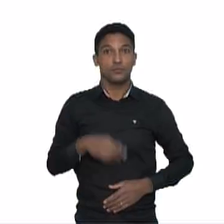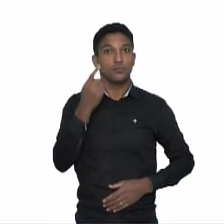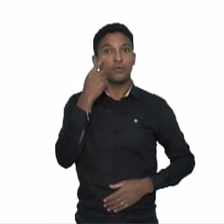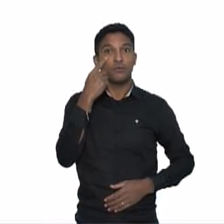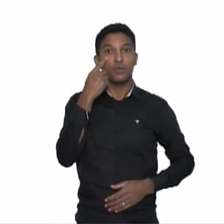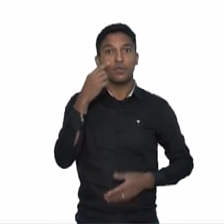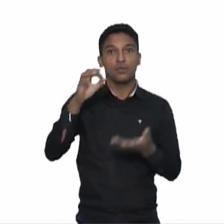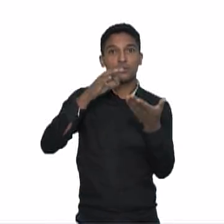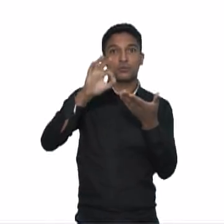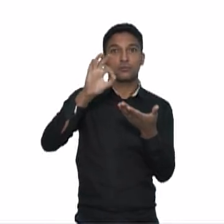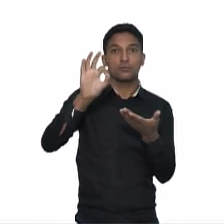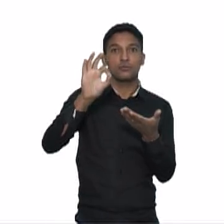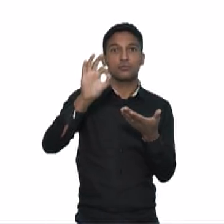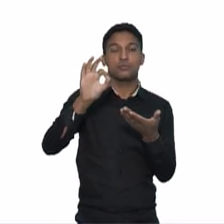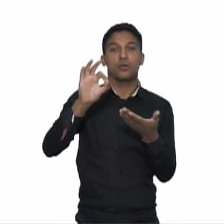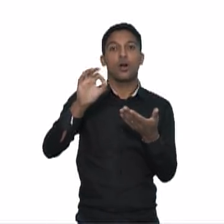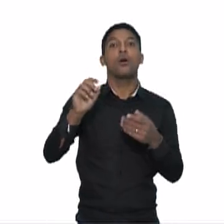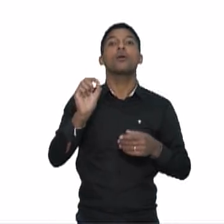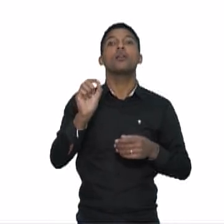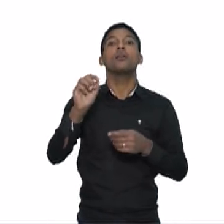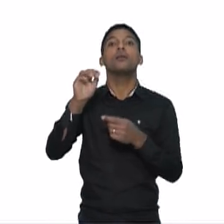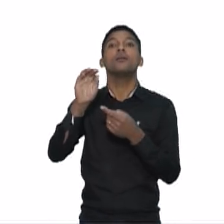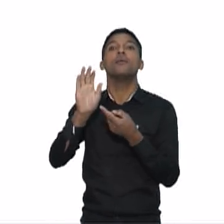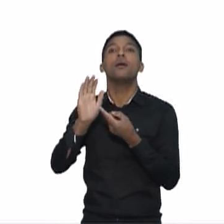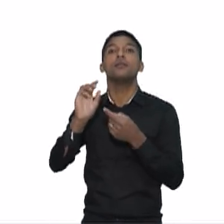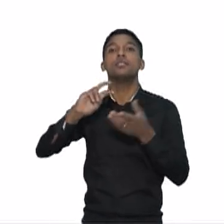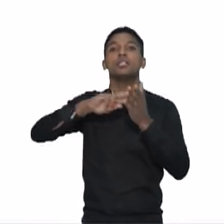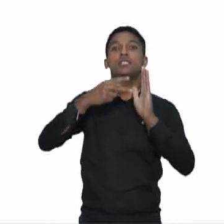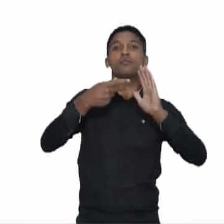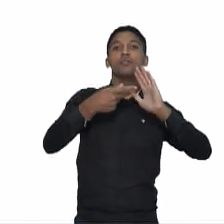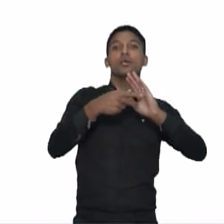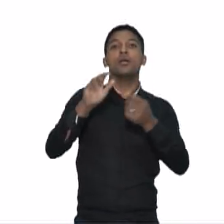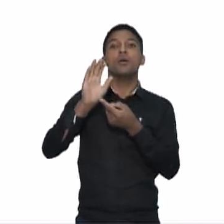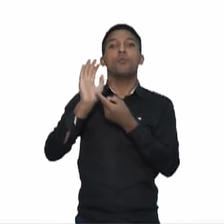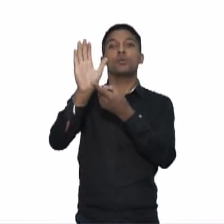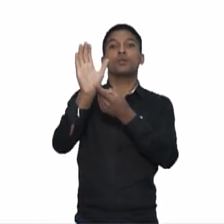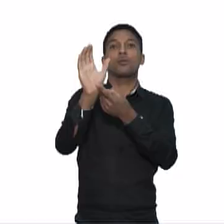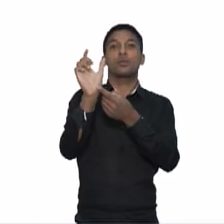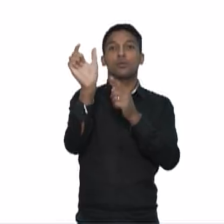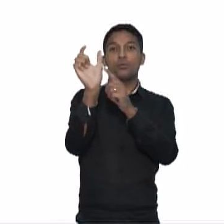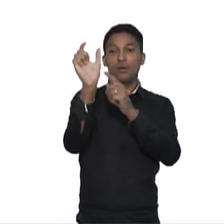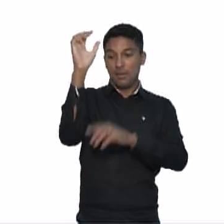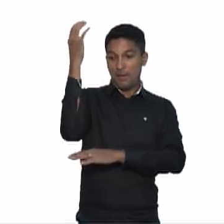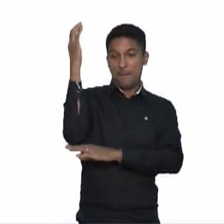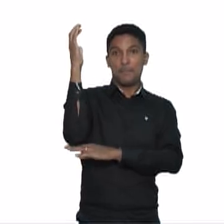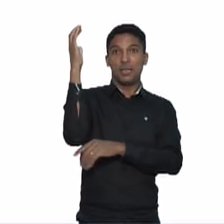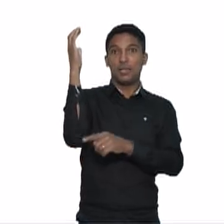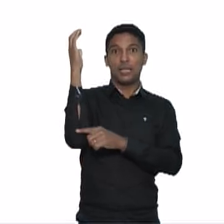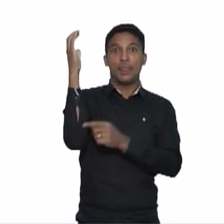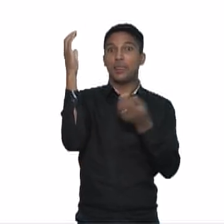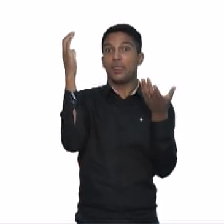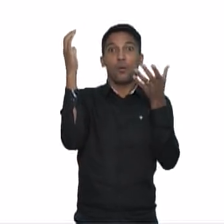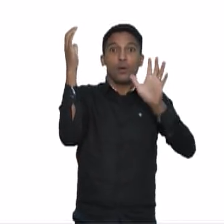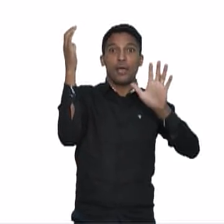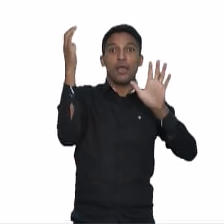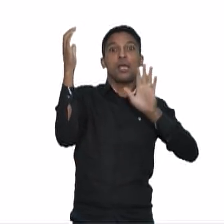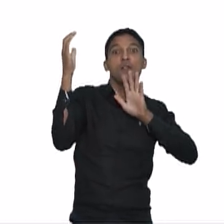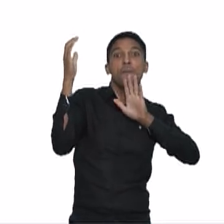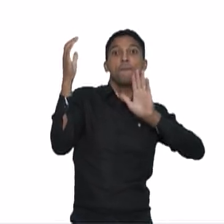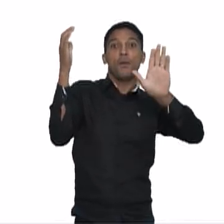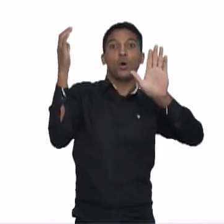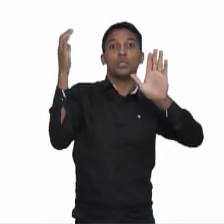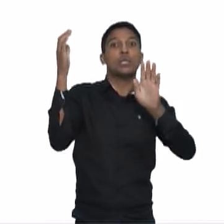Para representar a impossibilidade de conhecer essa planta ou árvore devido à